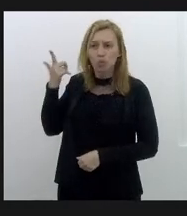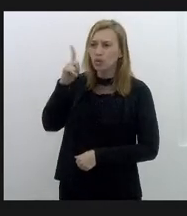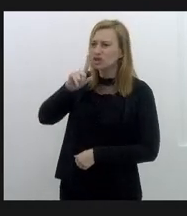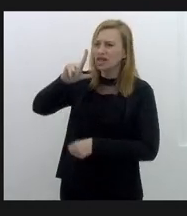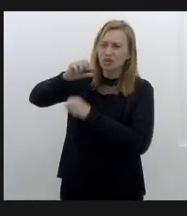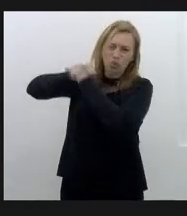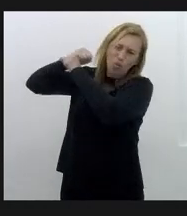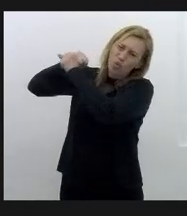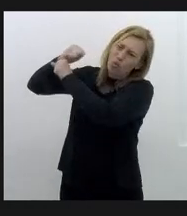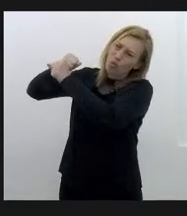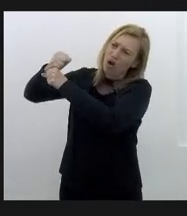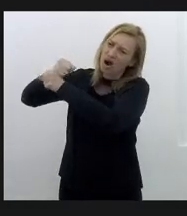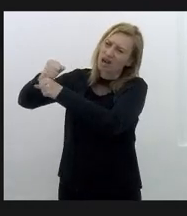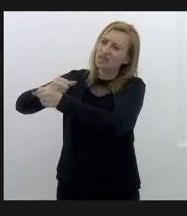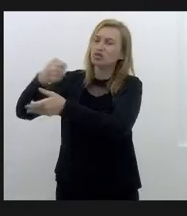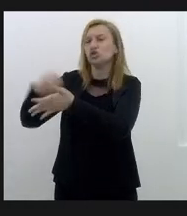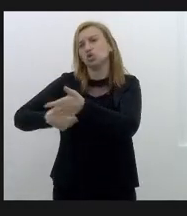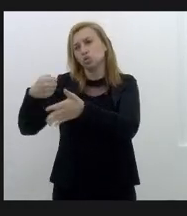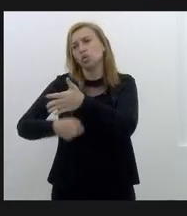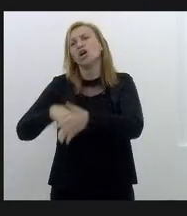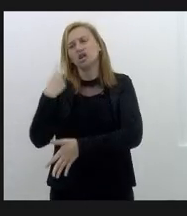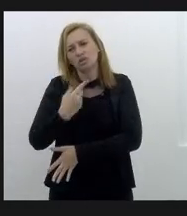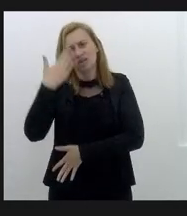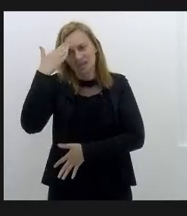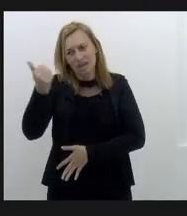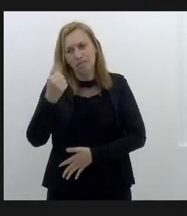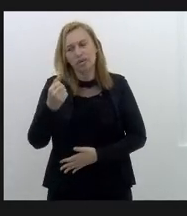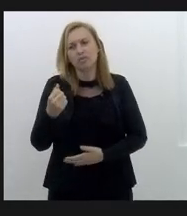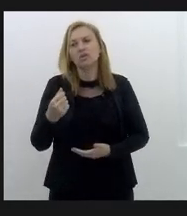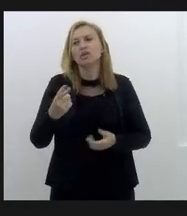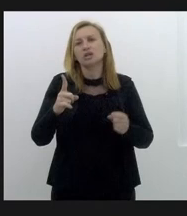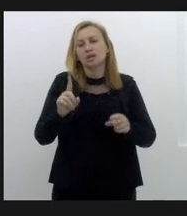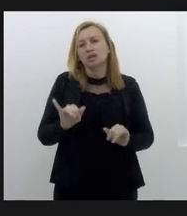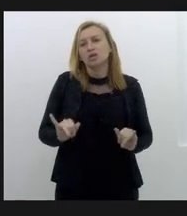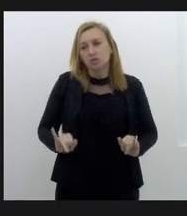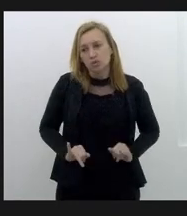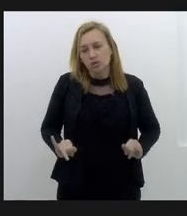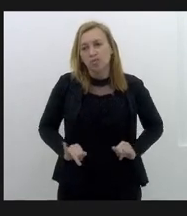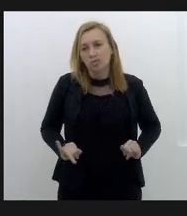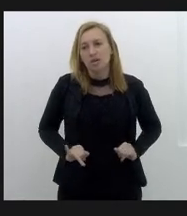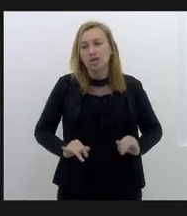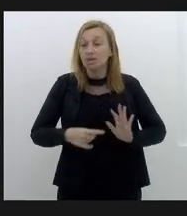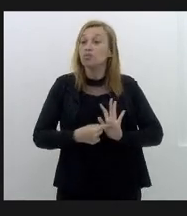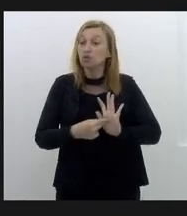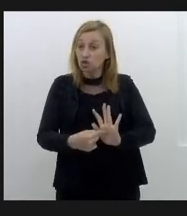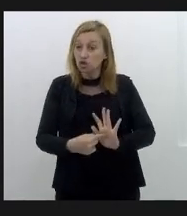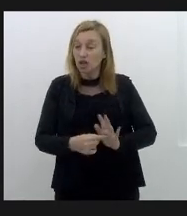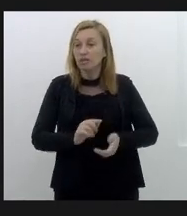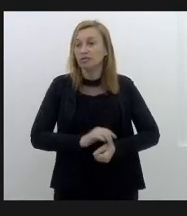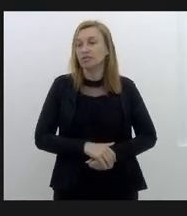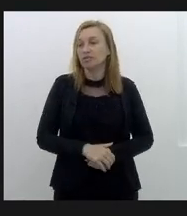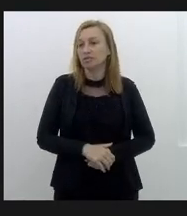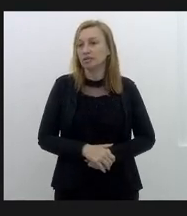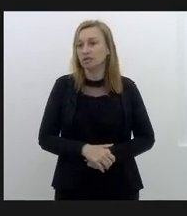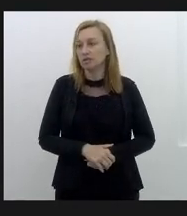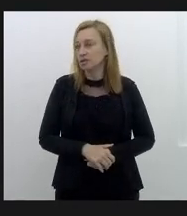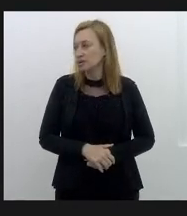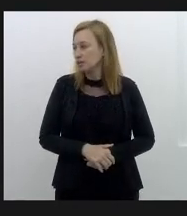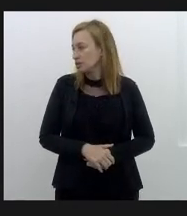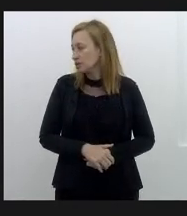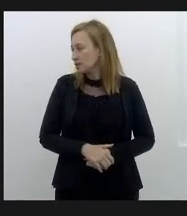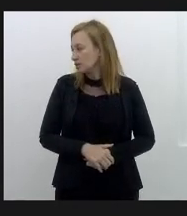com muita luta e nós sabemos o sacrifício que venceu do Imposto aos servidores públicos